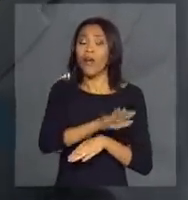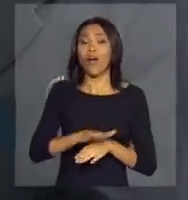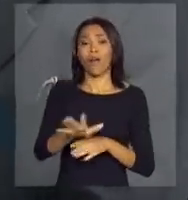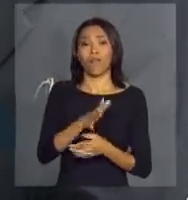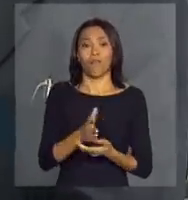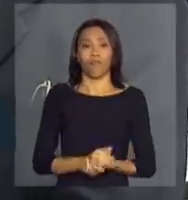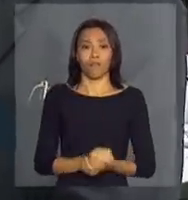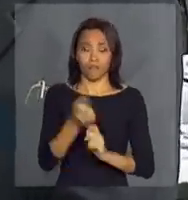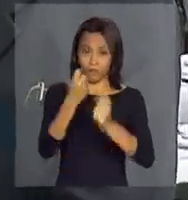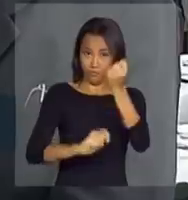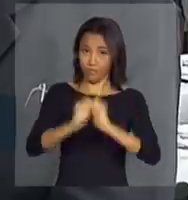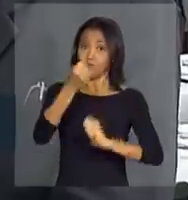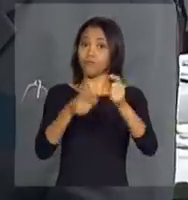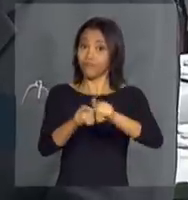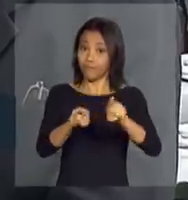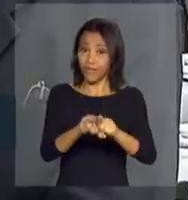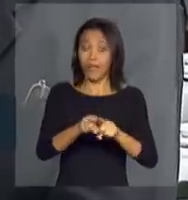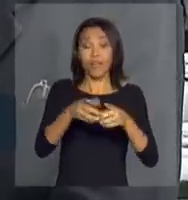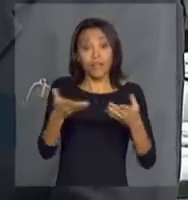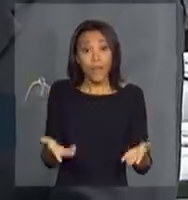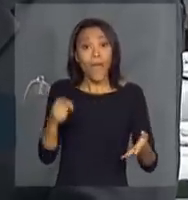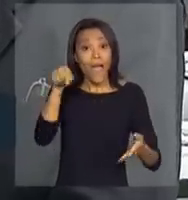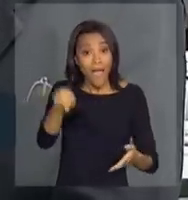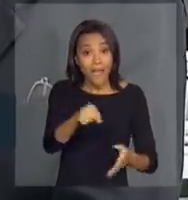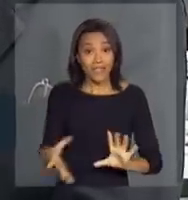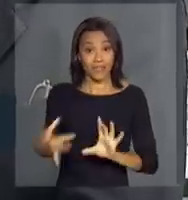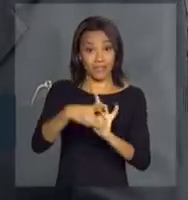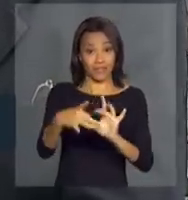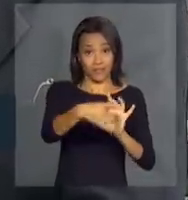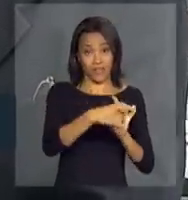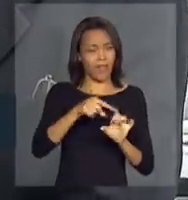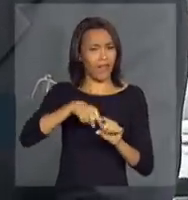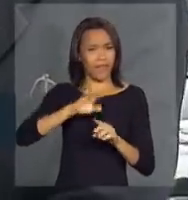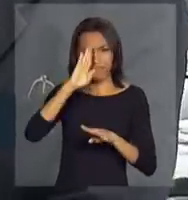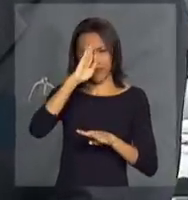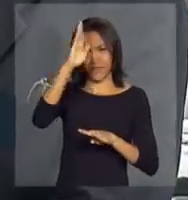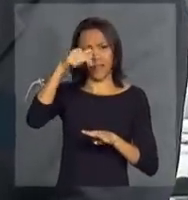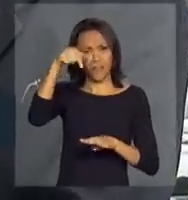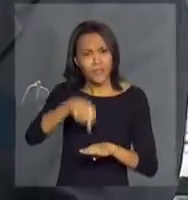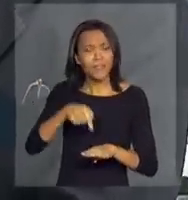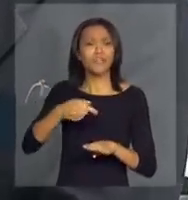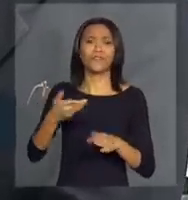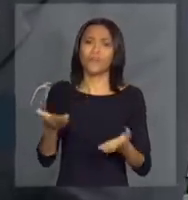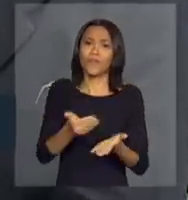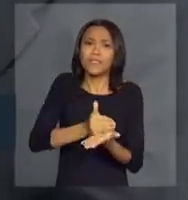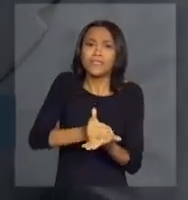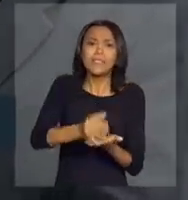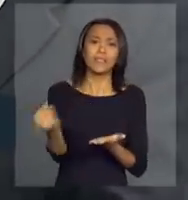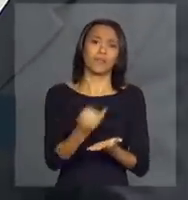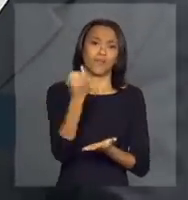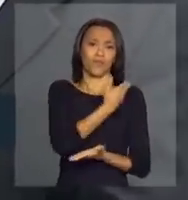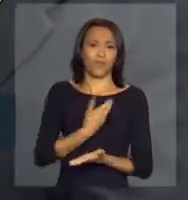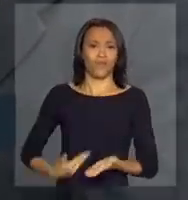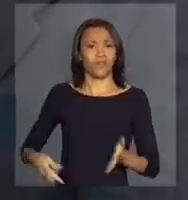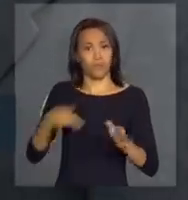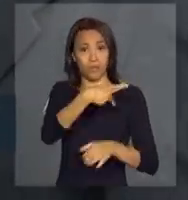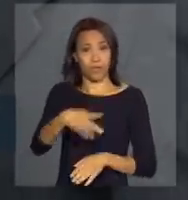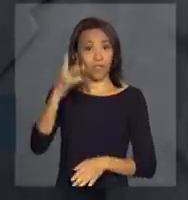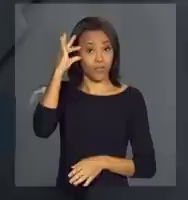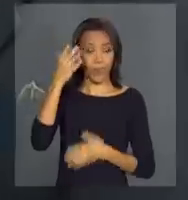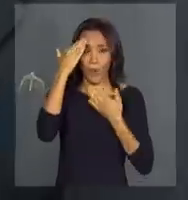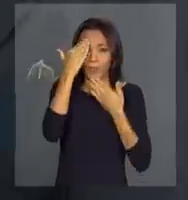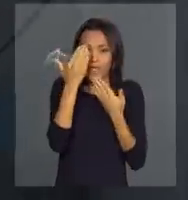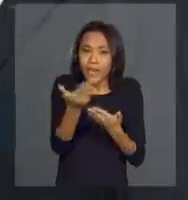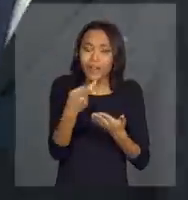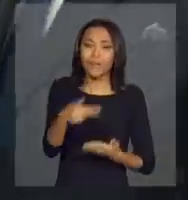Indústria não é então essa integração é fundamental e esse é um grande passo que foi dado aqui no governo da presidente Dilma ros muito